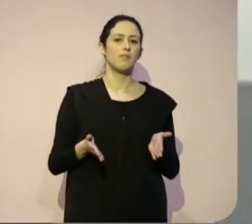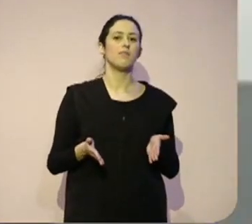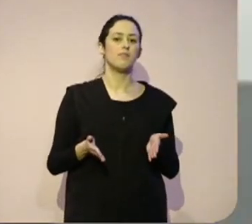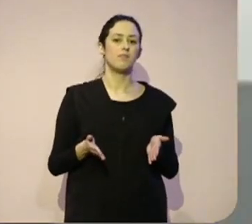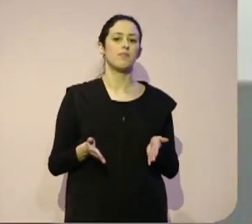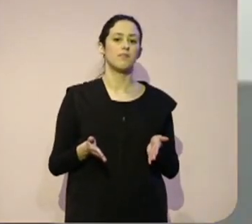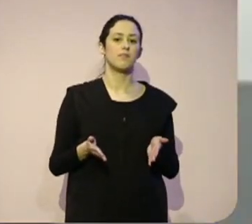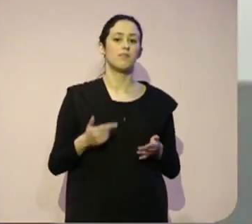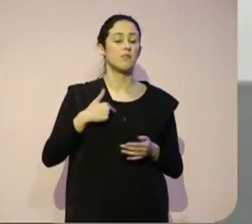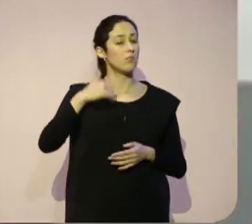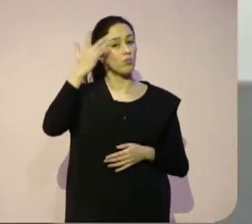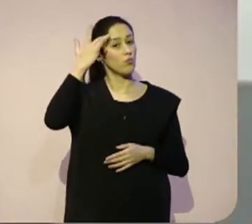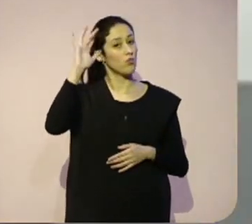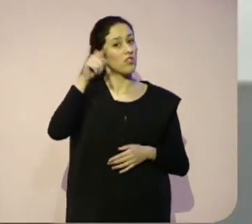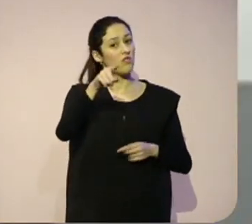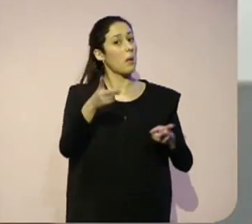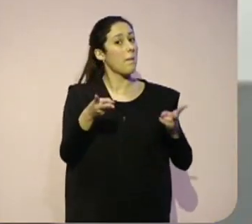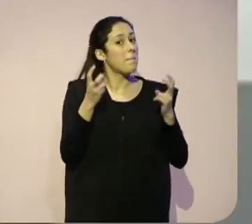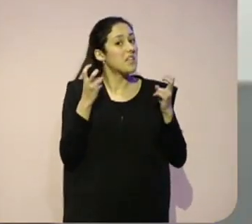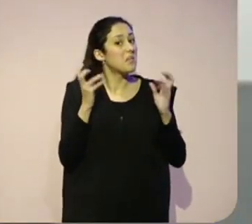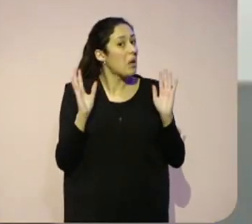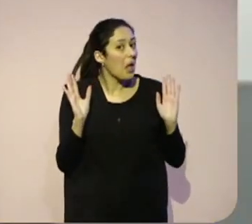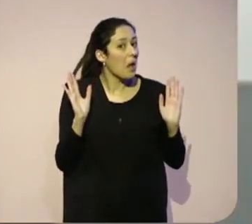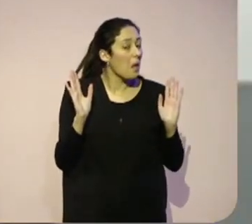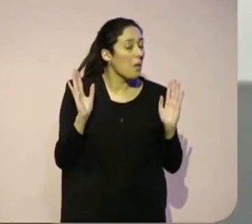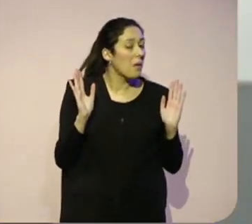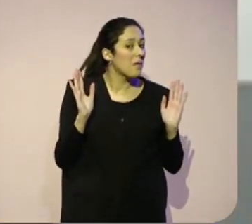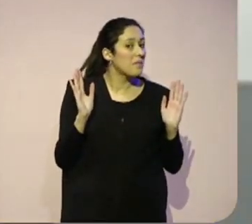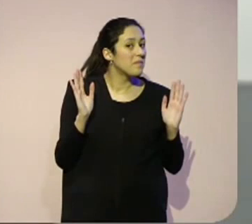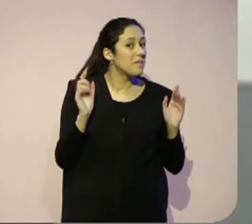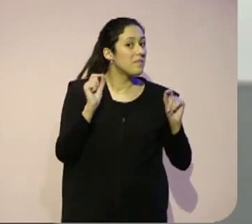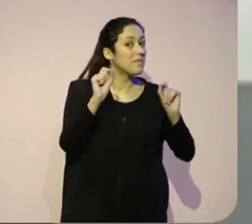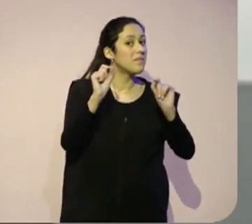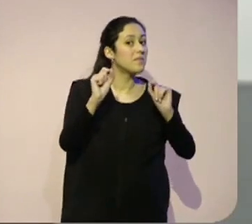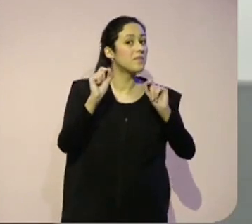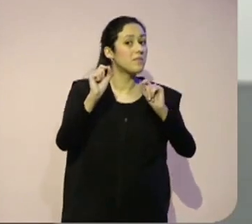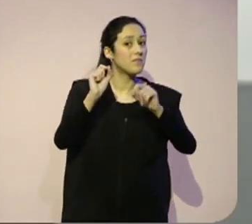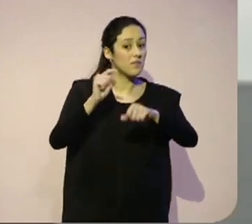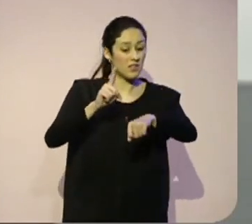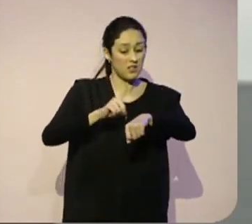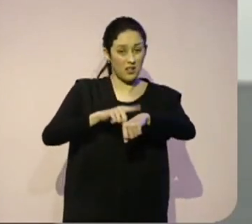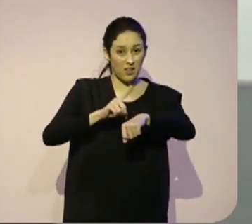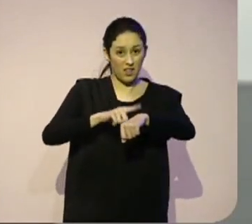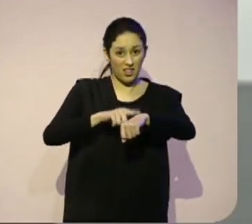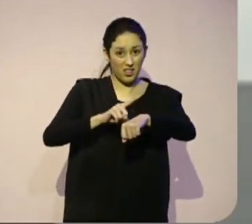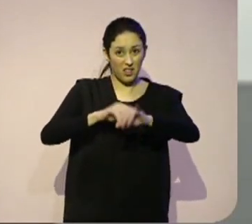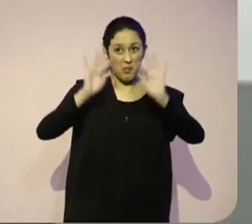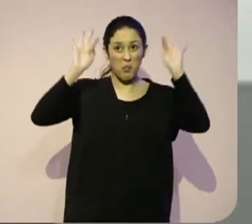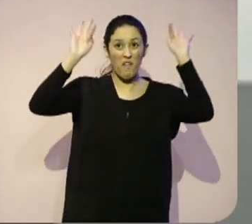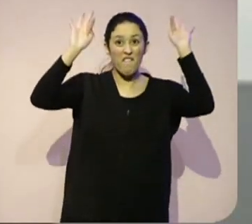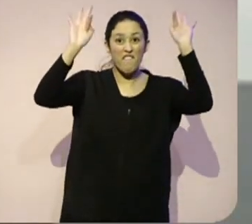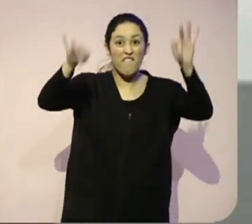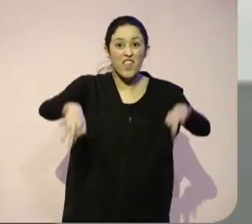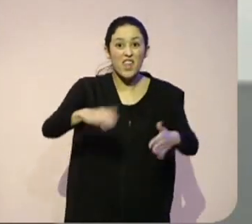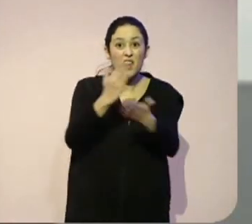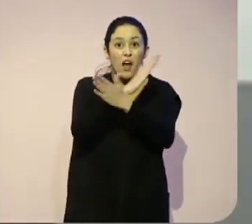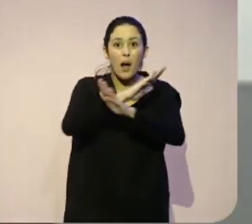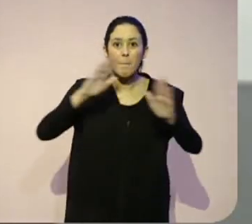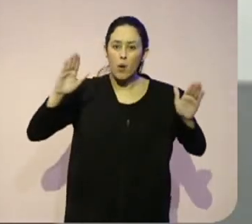Não sei se você percebeu, mas o tempo do fim está muito próximo.